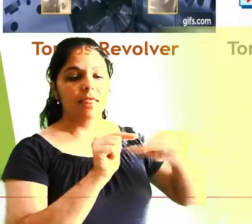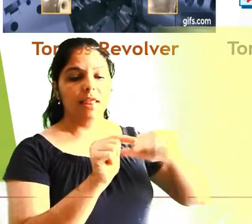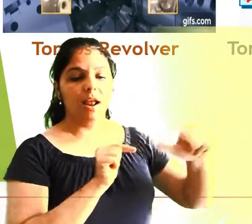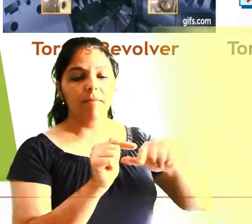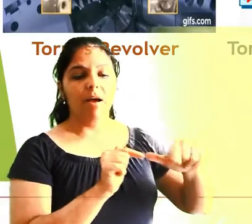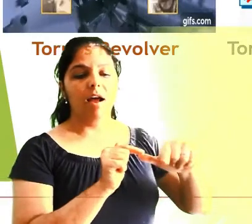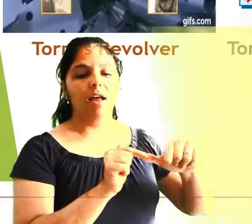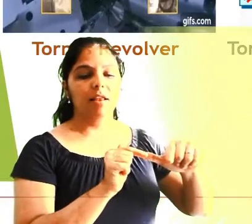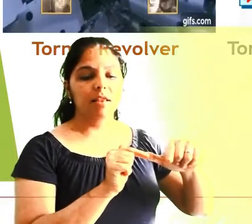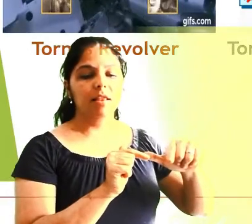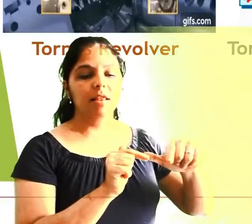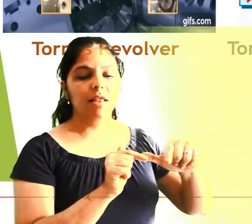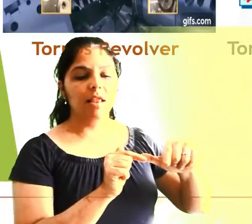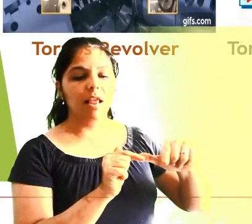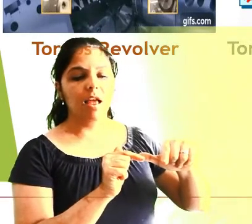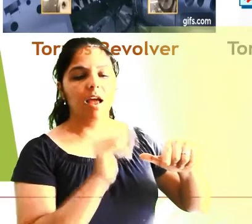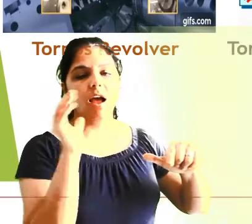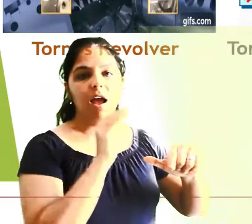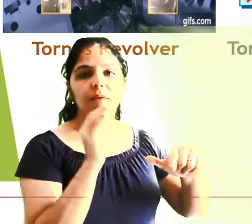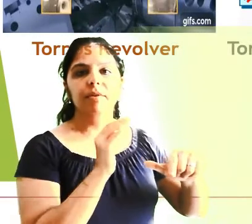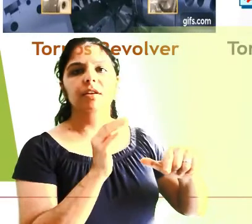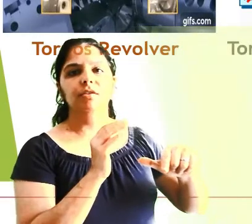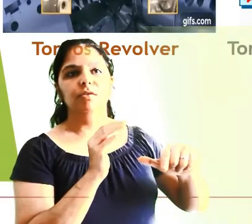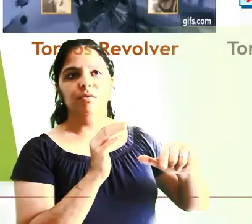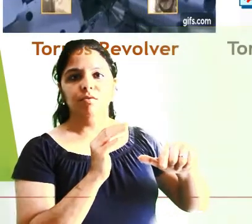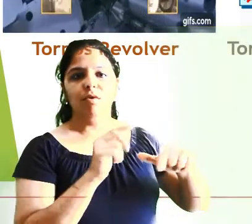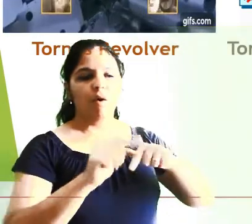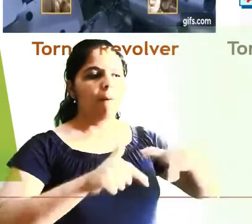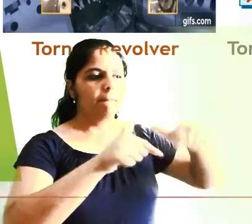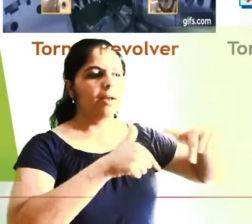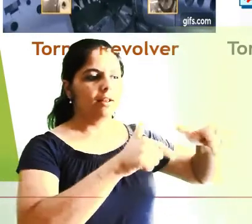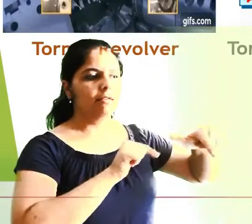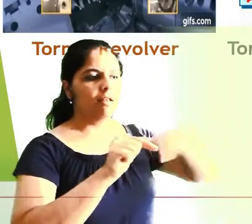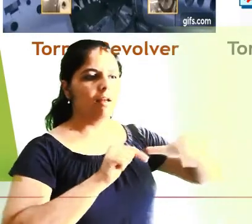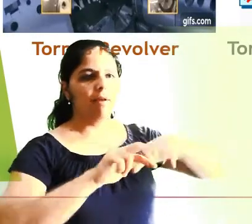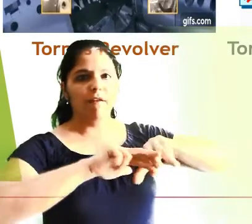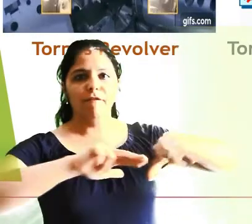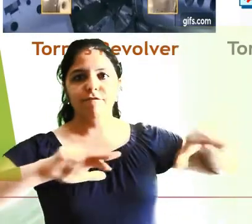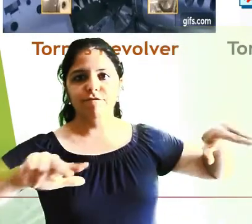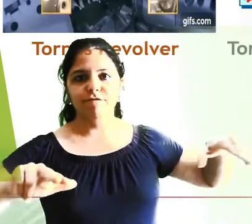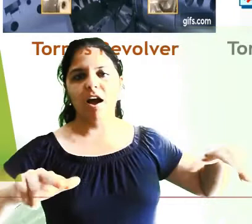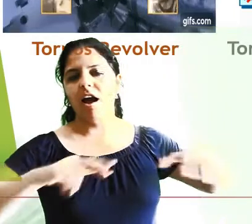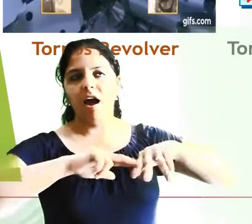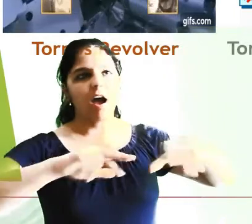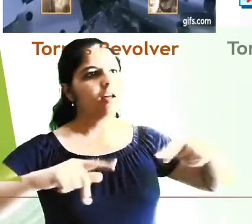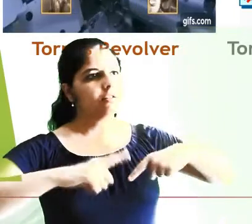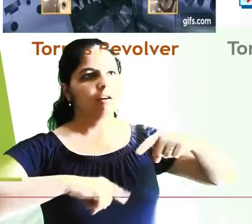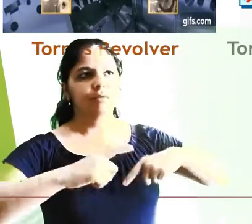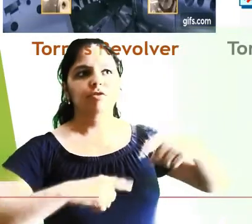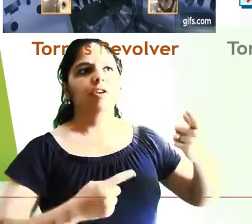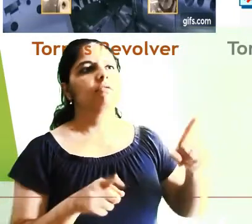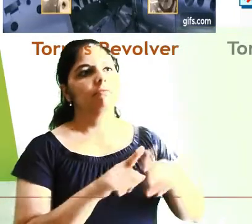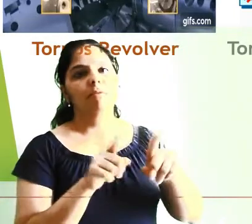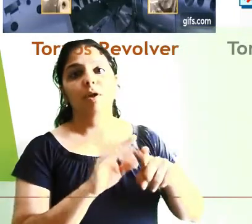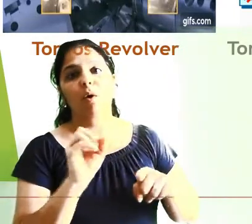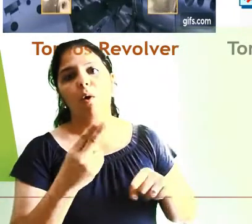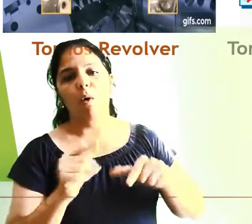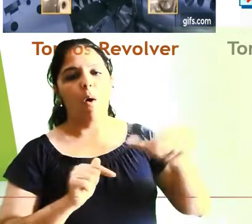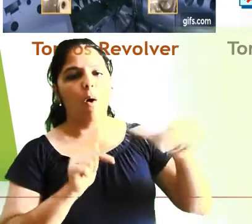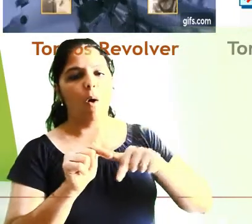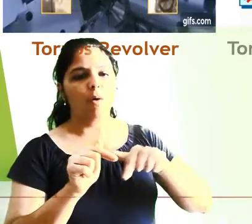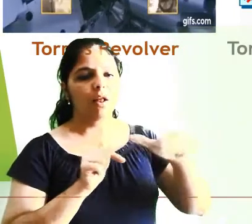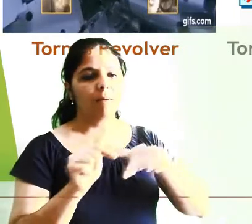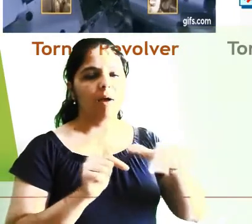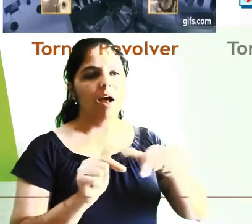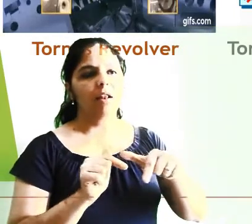ele trabalha simultaneamente fazendo numa única peça diversas operações, ou então ele vai fazendo